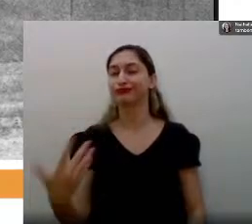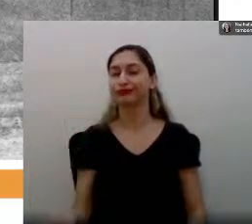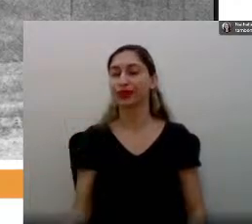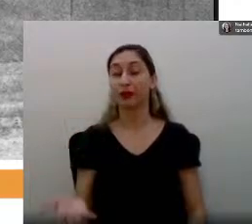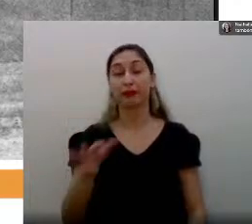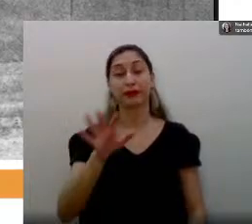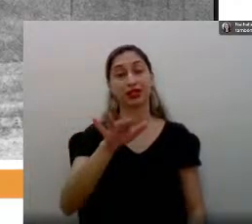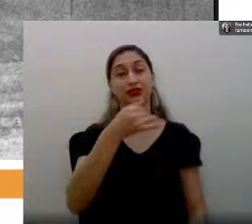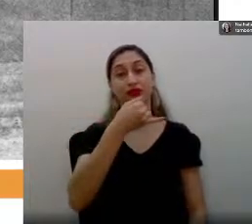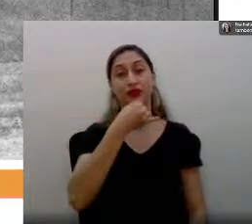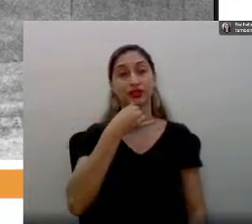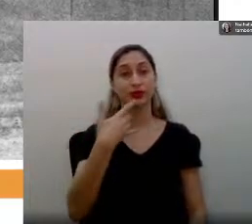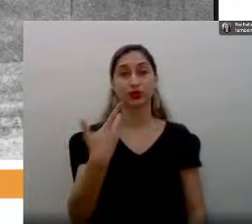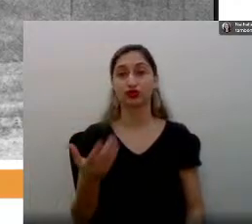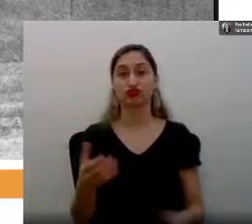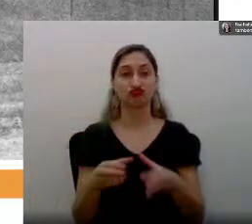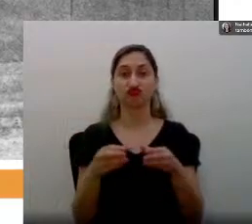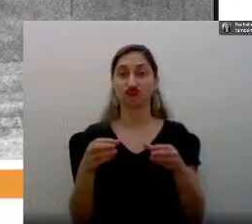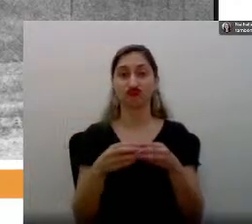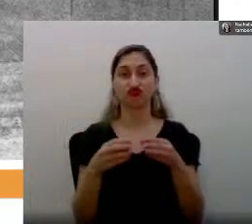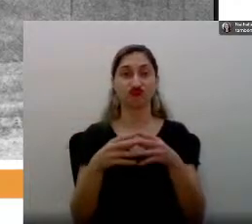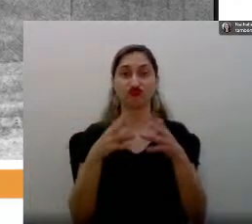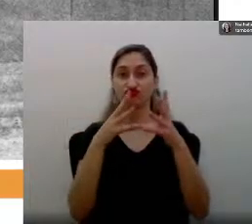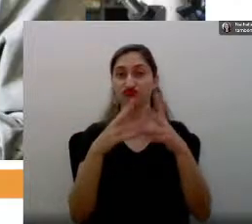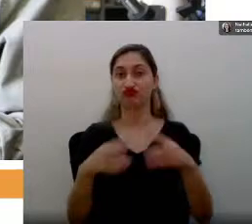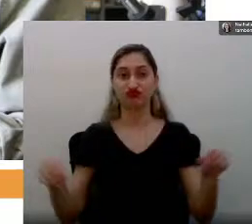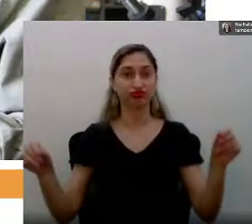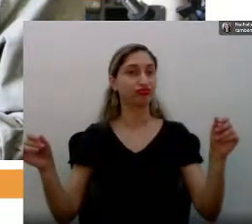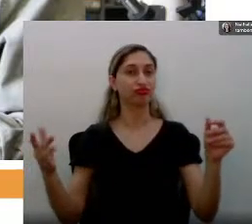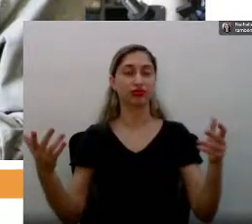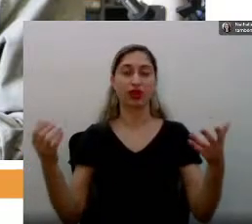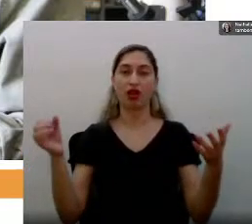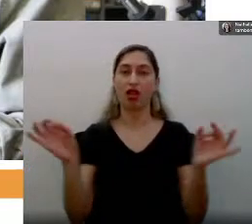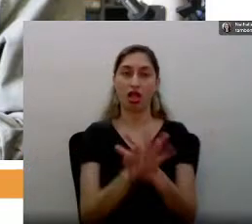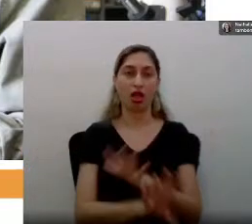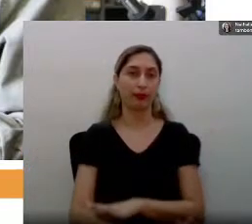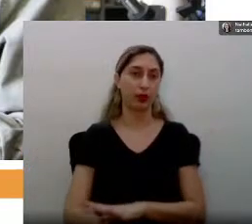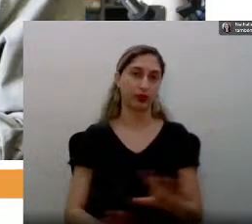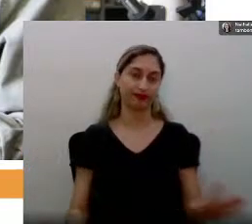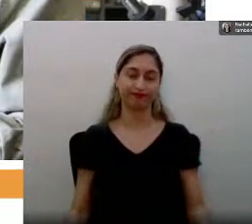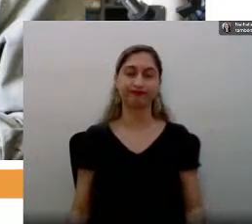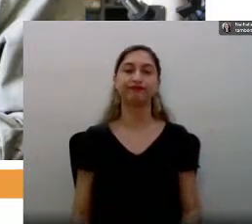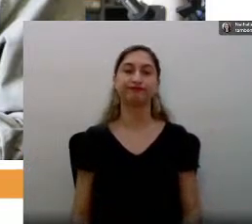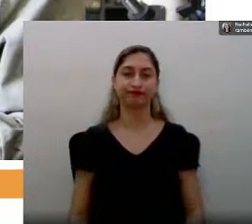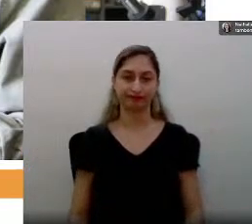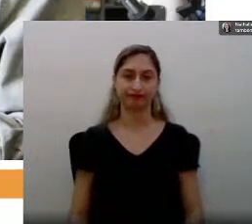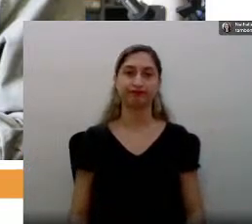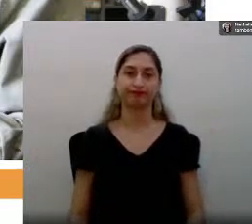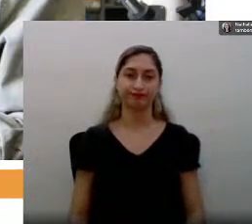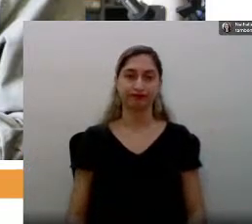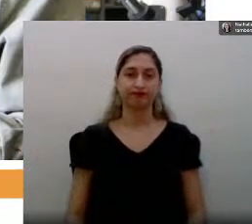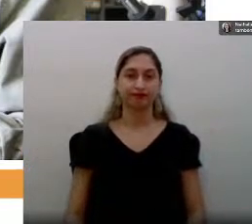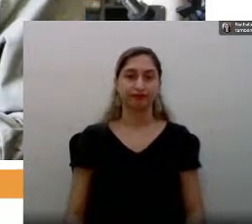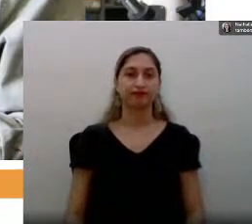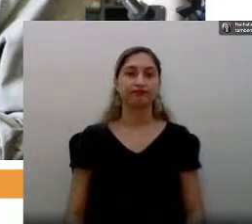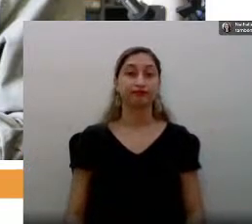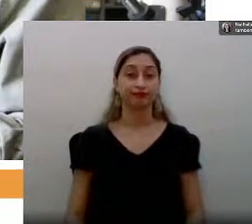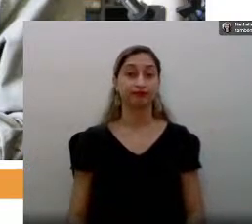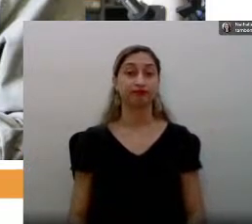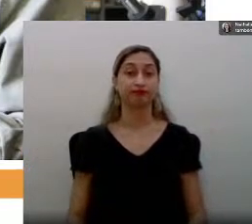esse grupo também foi se perdendo ele foi a as atividades foram se encerrando dele tá aí